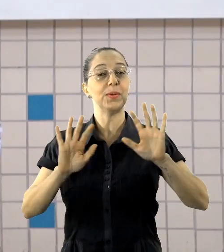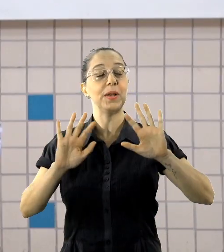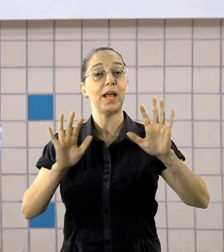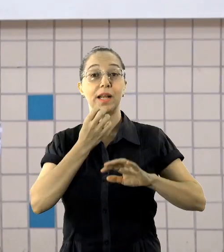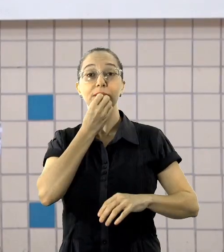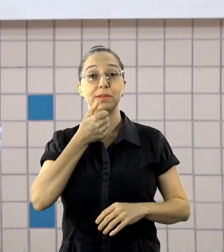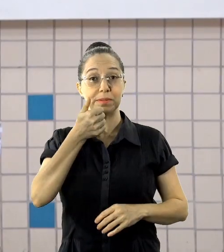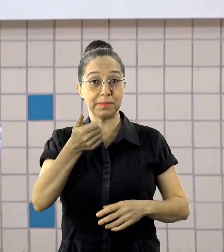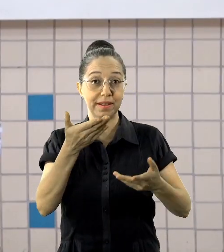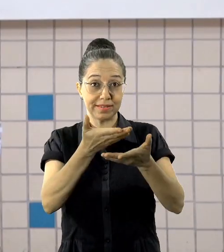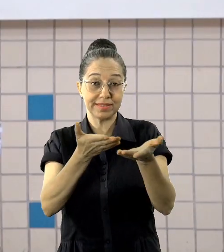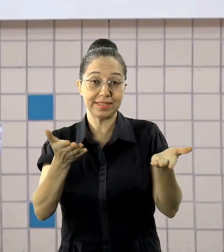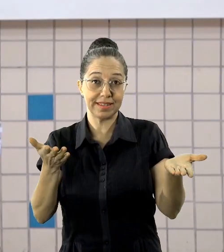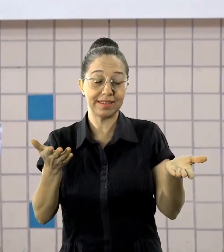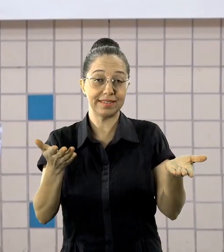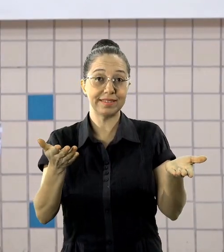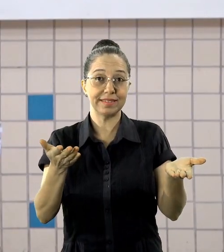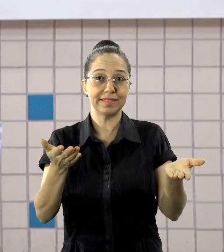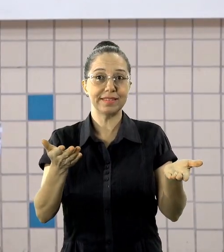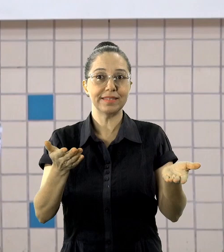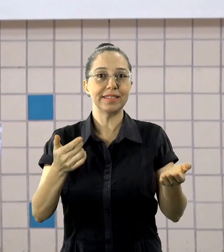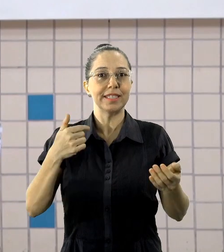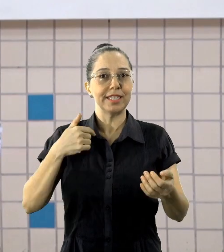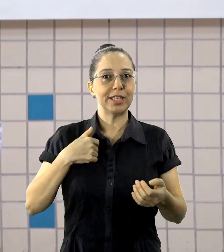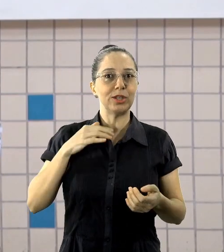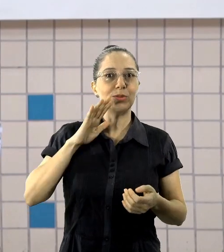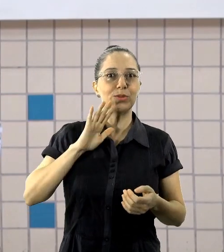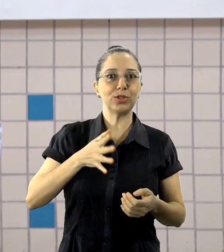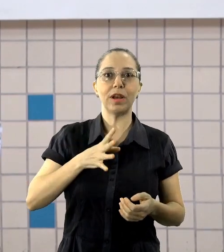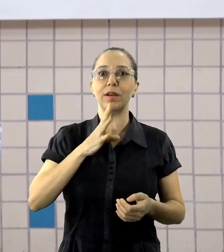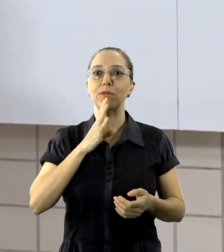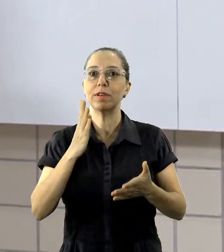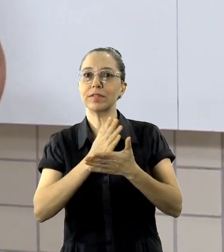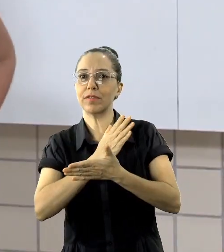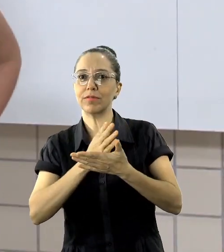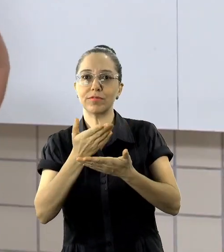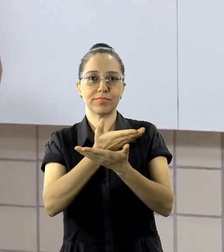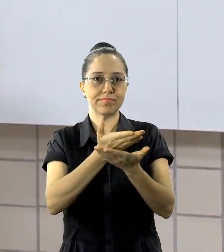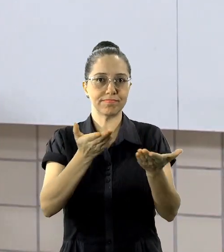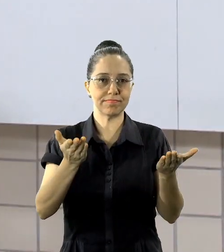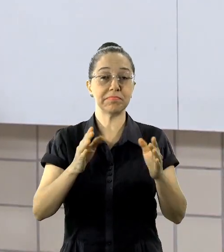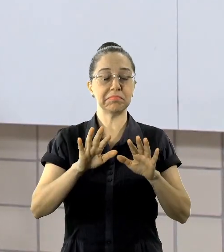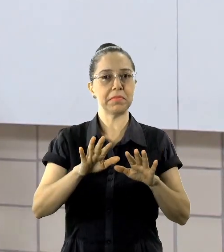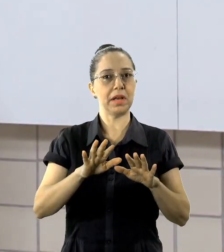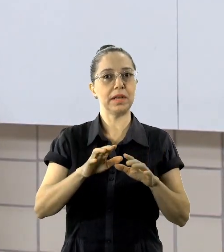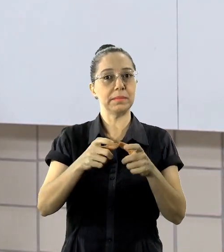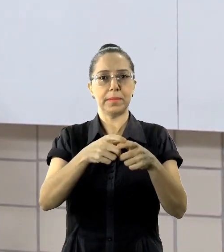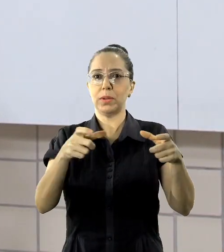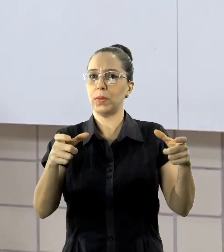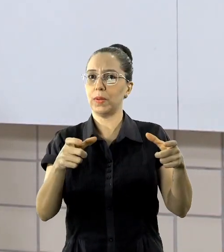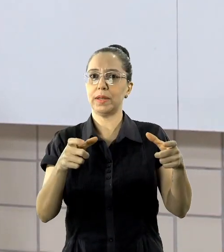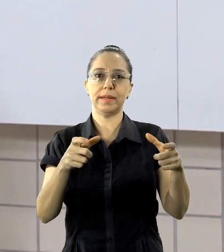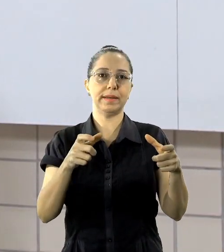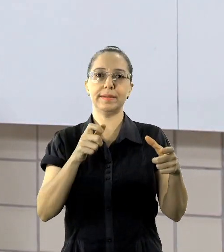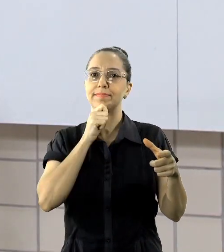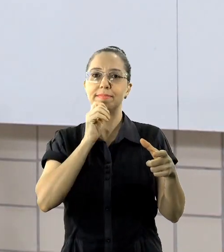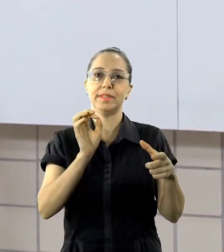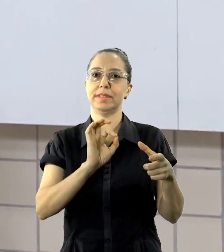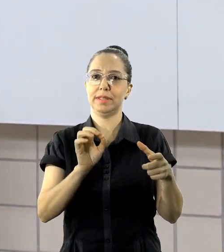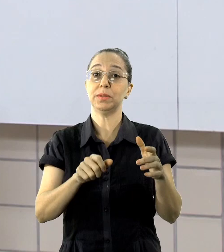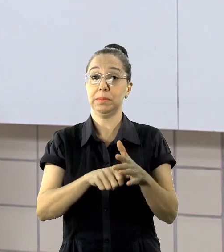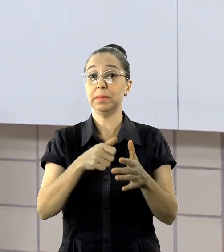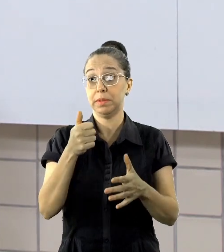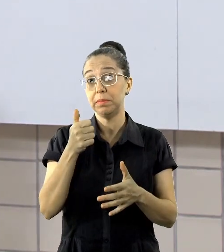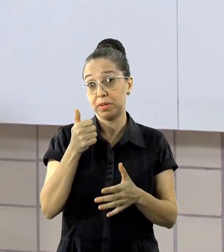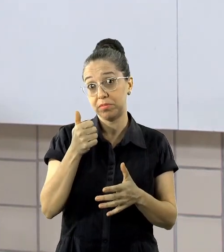Olá, tudo bem com vocês? Eu já tive o privilégio de conhecer alguns de vocês, mas acredito que para a maioria esse é nosso primeiro encontro.